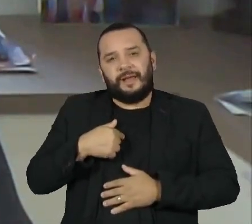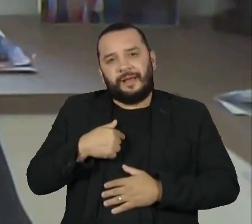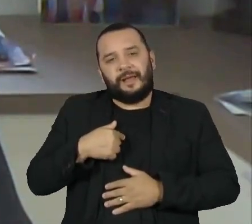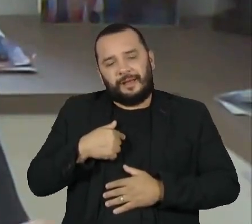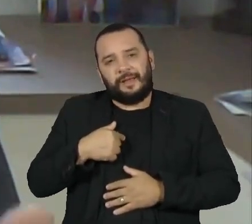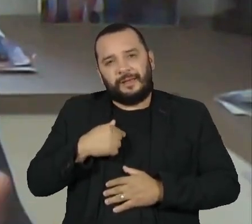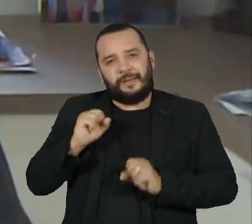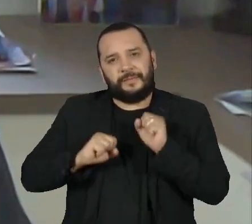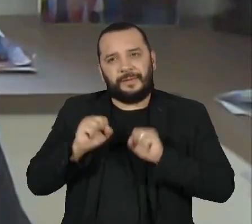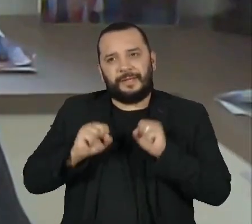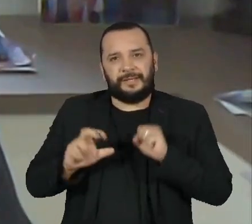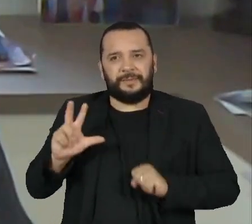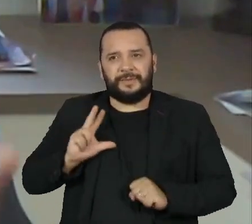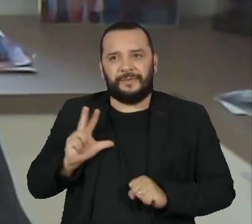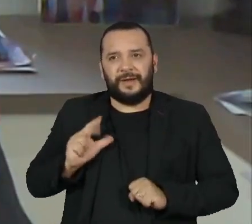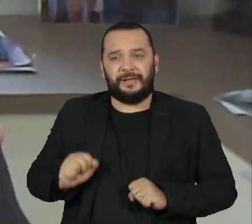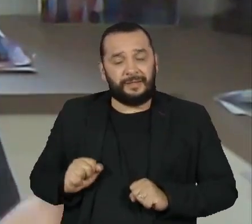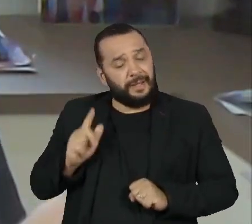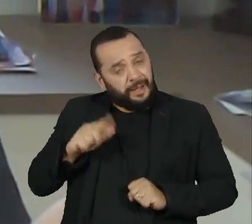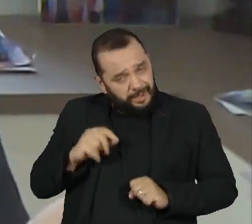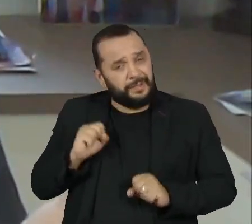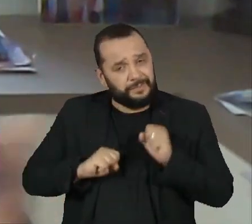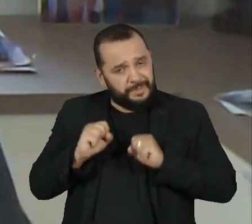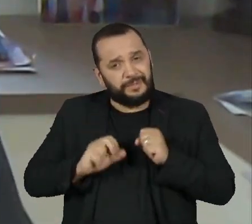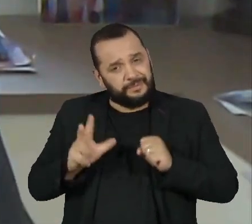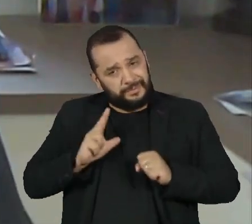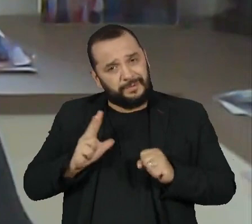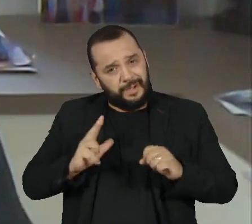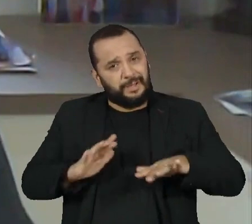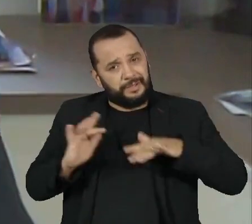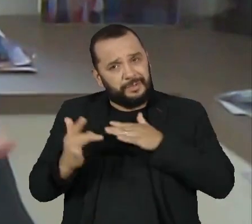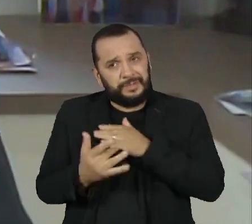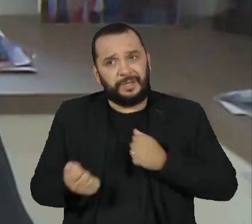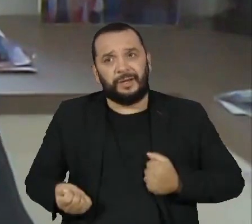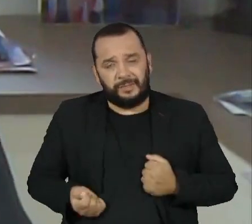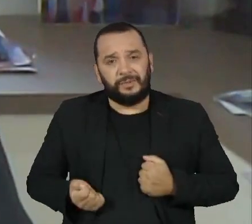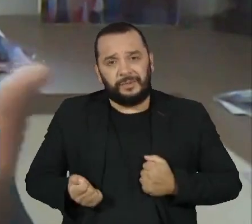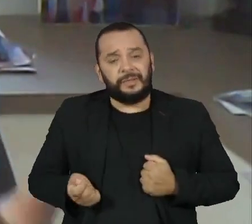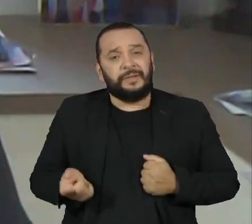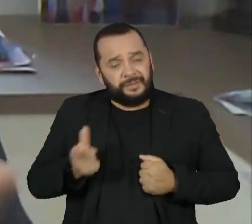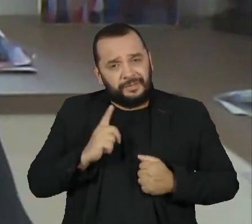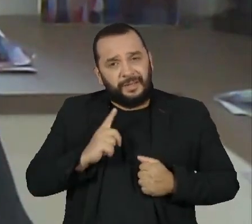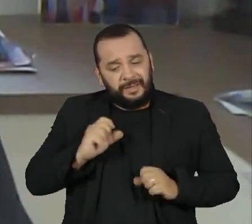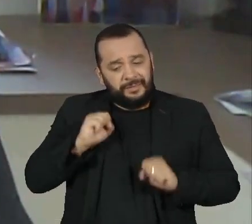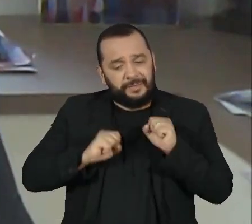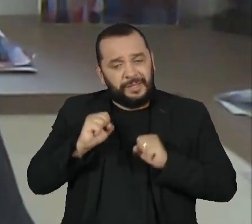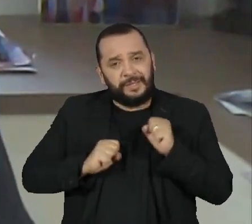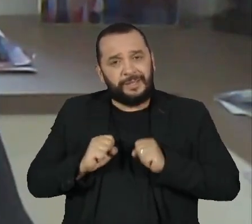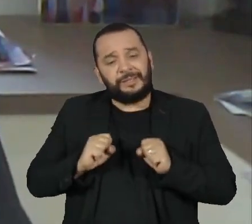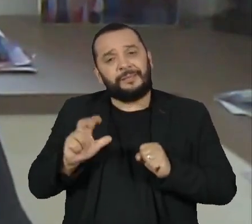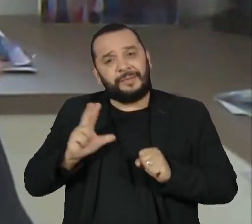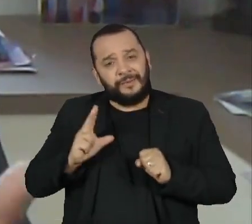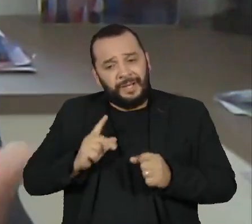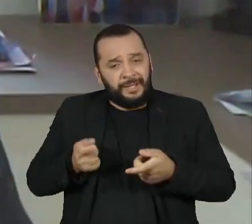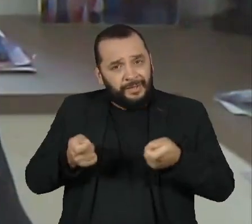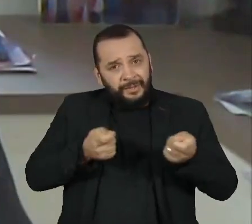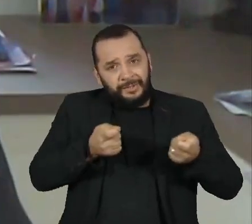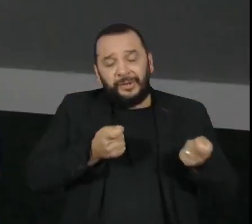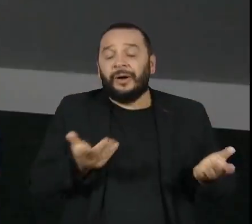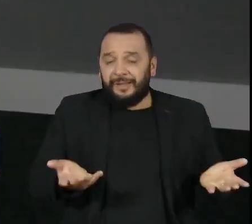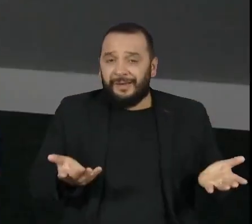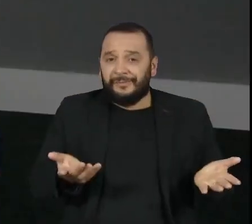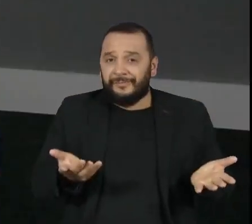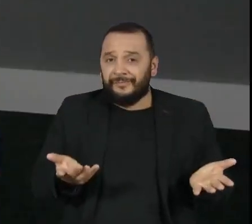privado, nós estamos falando de algo privado, é um instrumento gerido por empresas privadas de uso